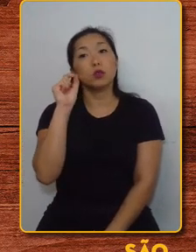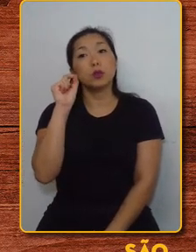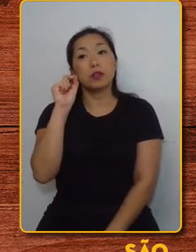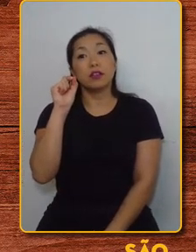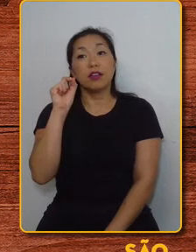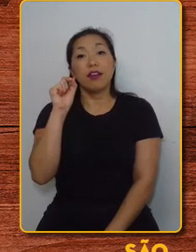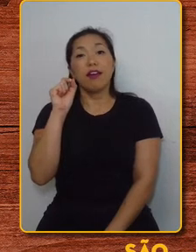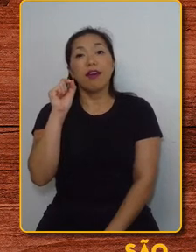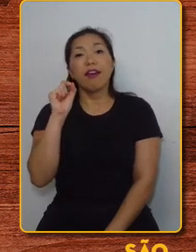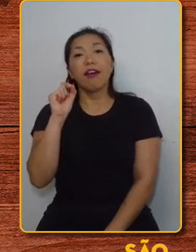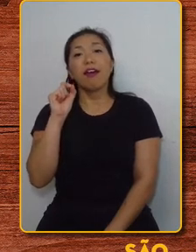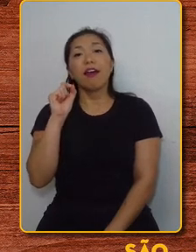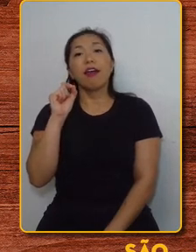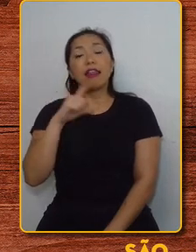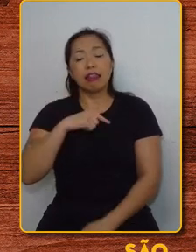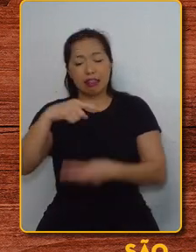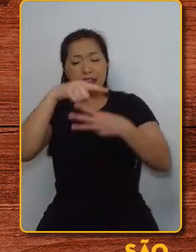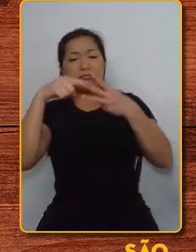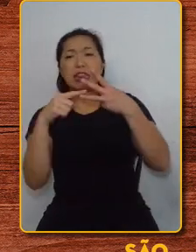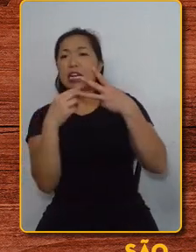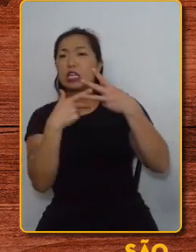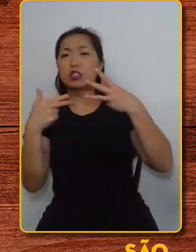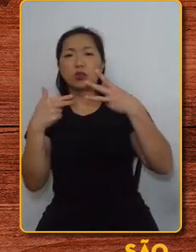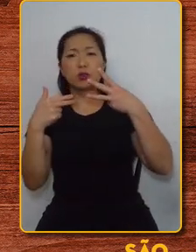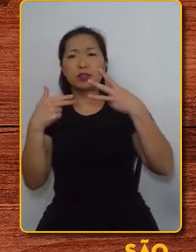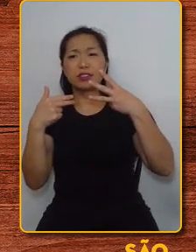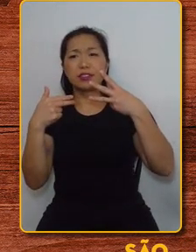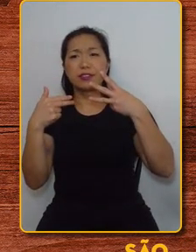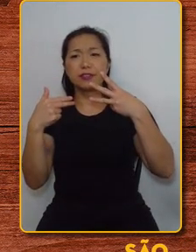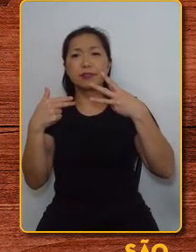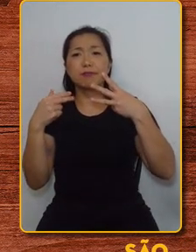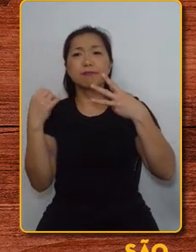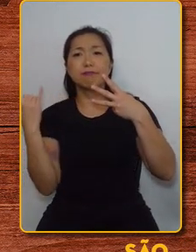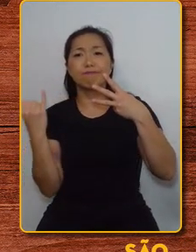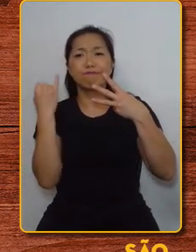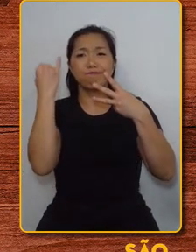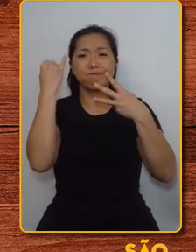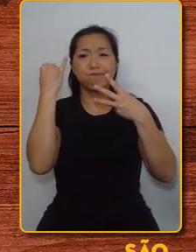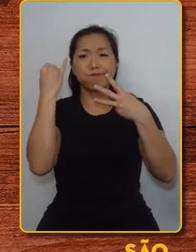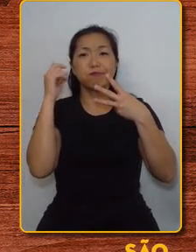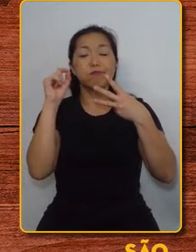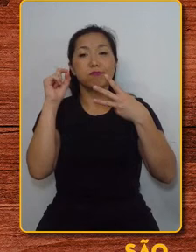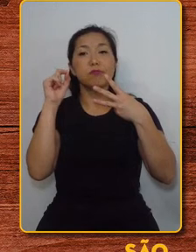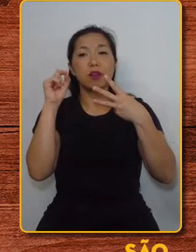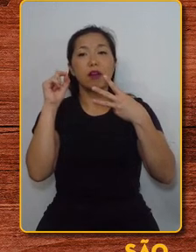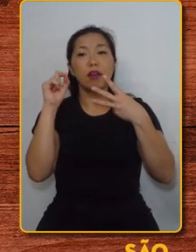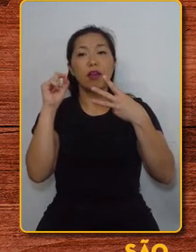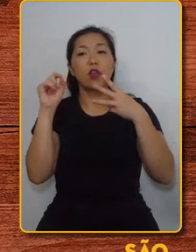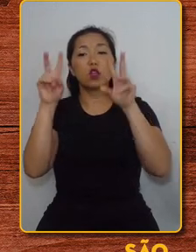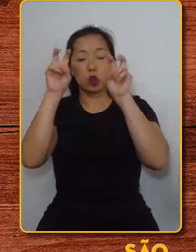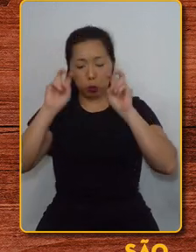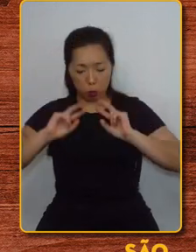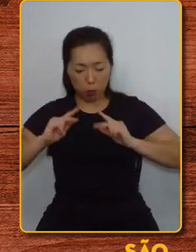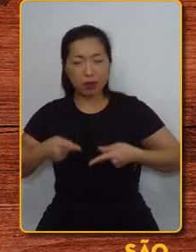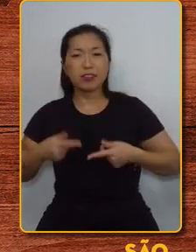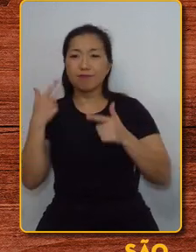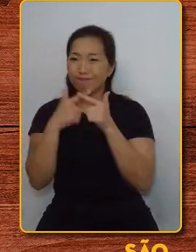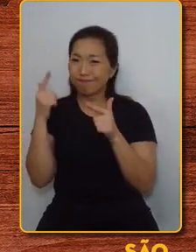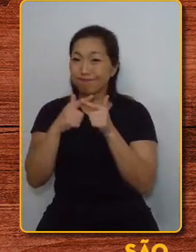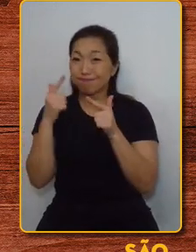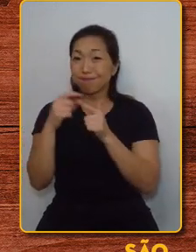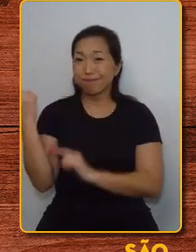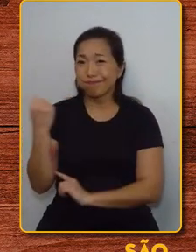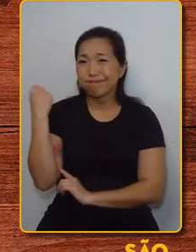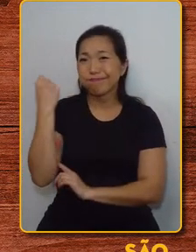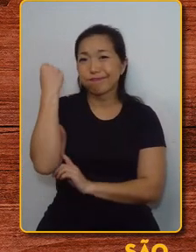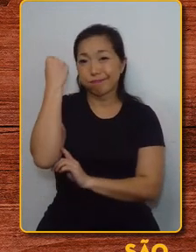três grandes fatores que nós poderíamos chamar dos dilemas da humanidade. O primeiro é uma crise que um